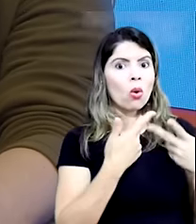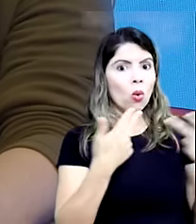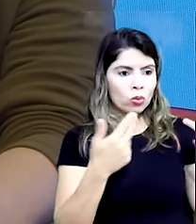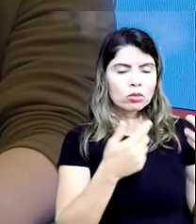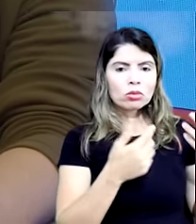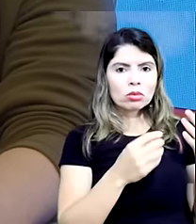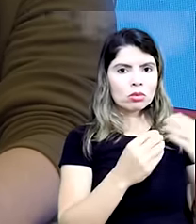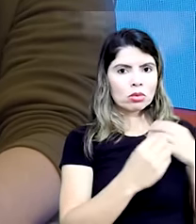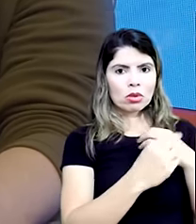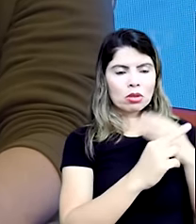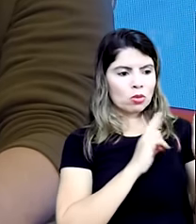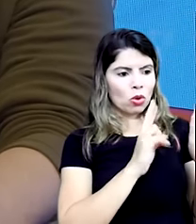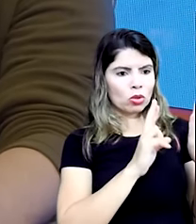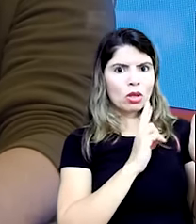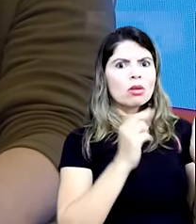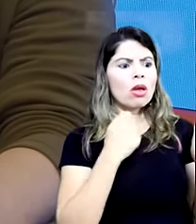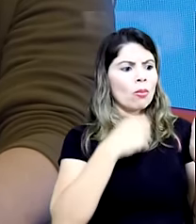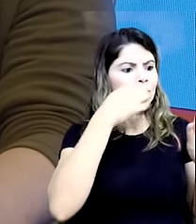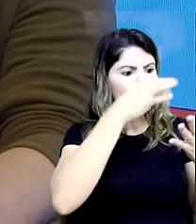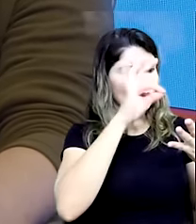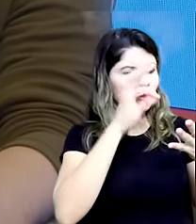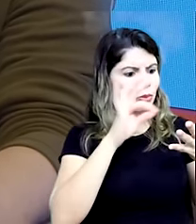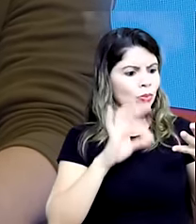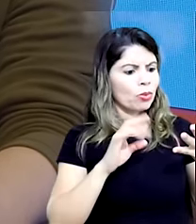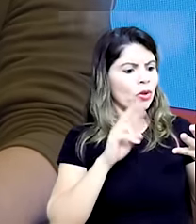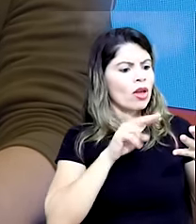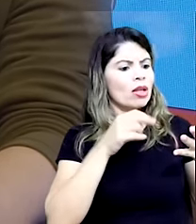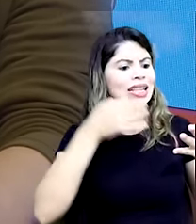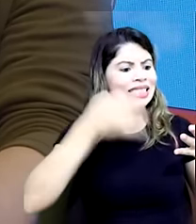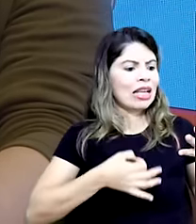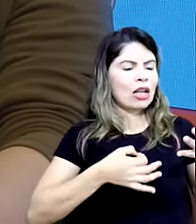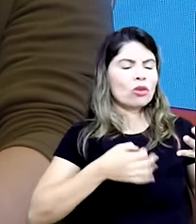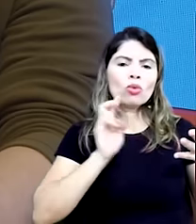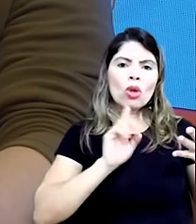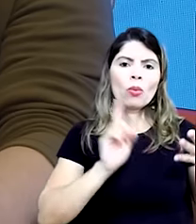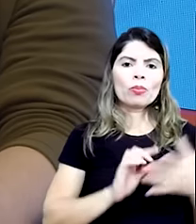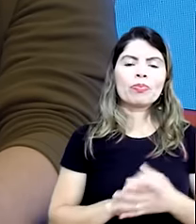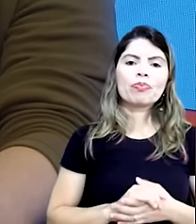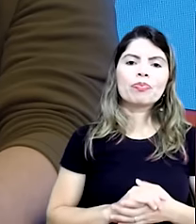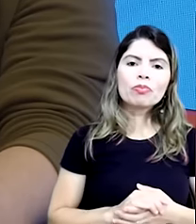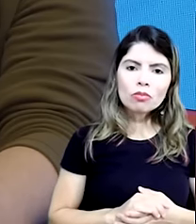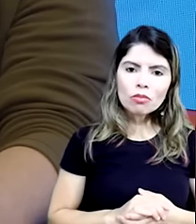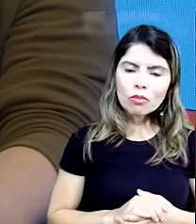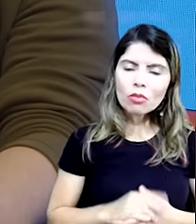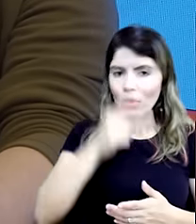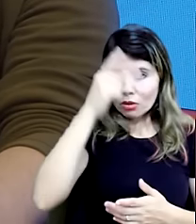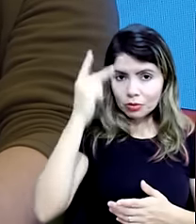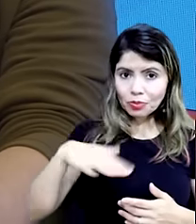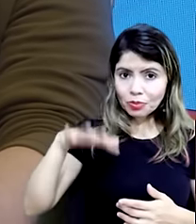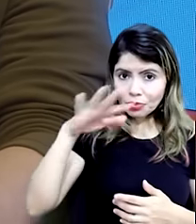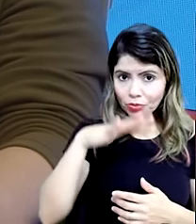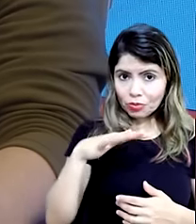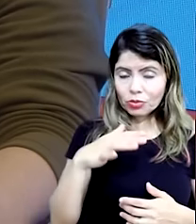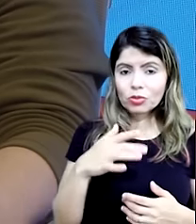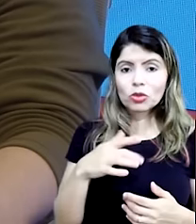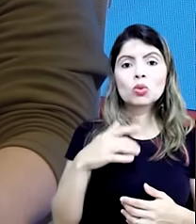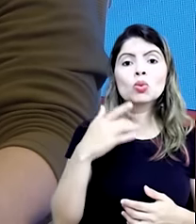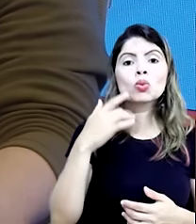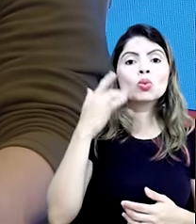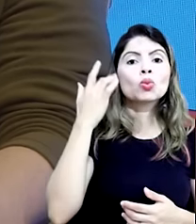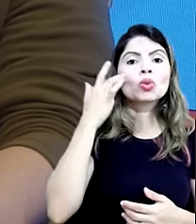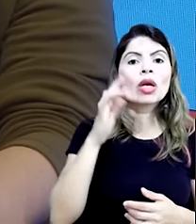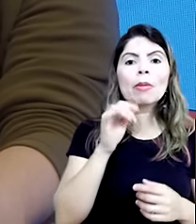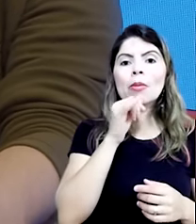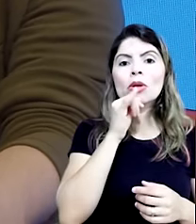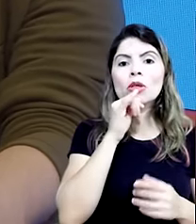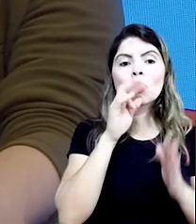sabe Edvan e assim e Juliana também ah as pessoas que não sabem que nunca montaram